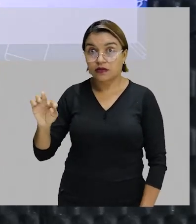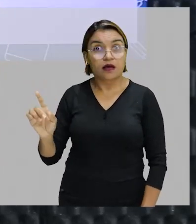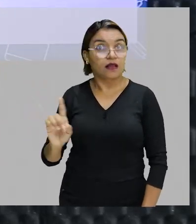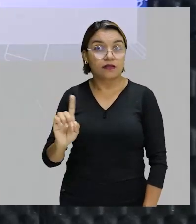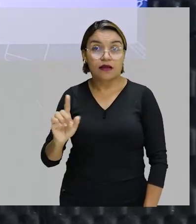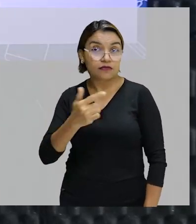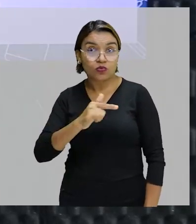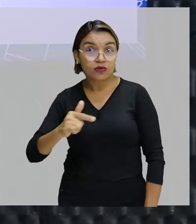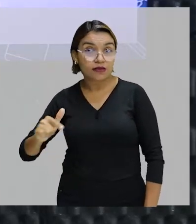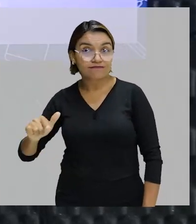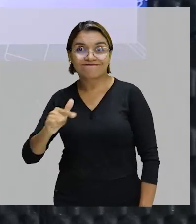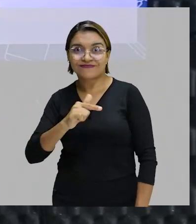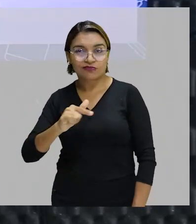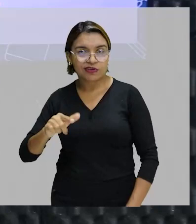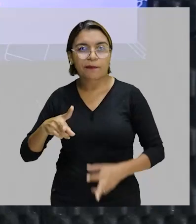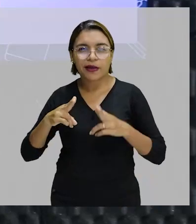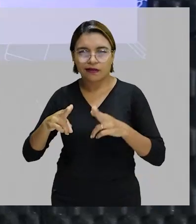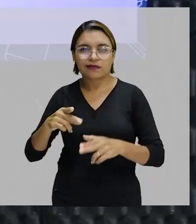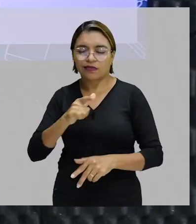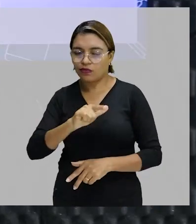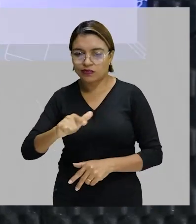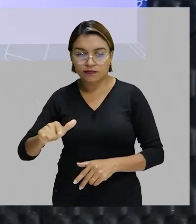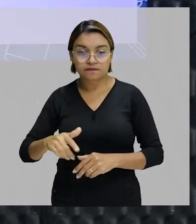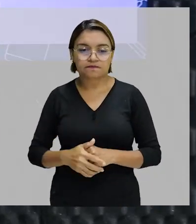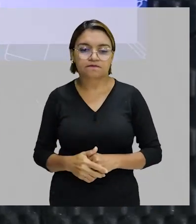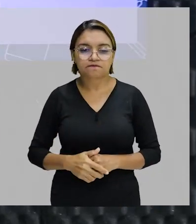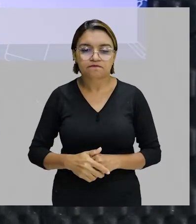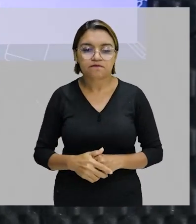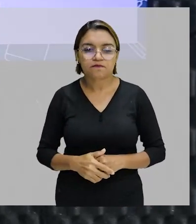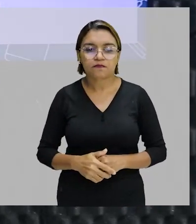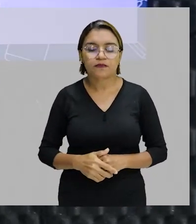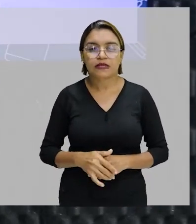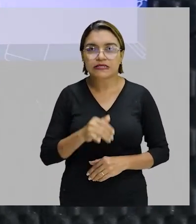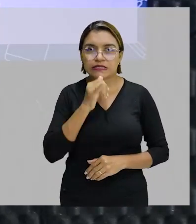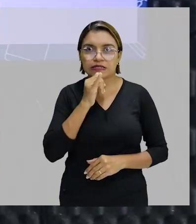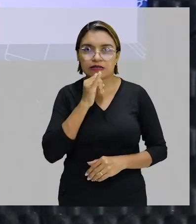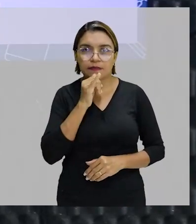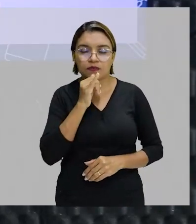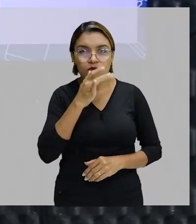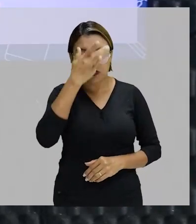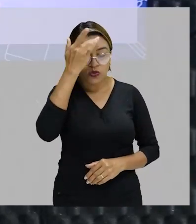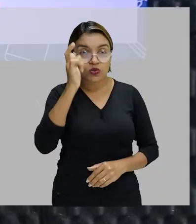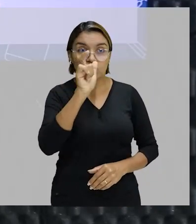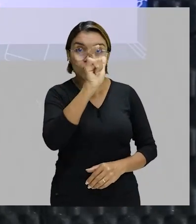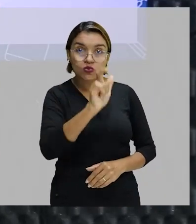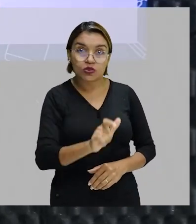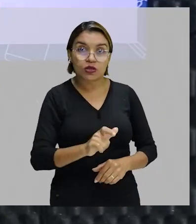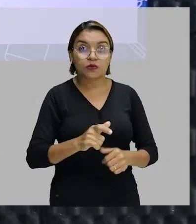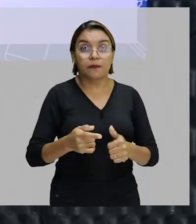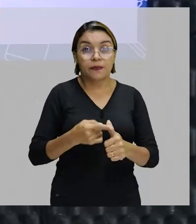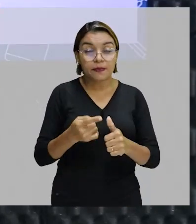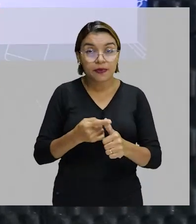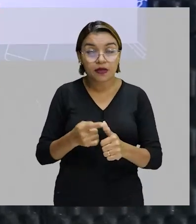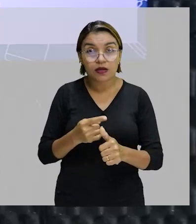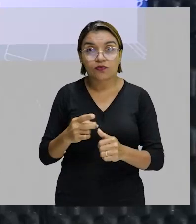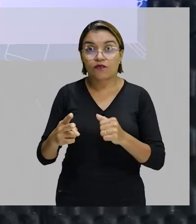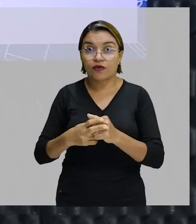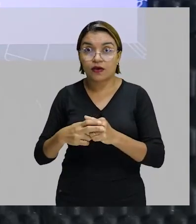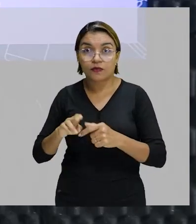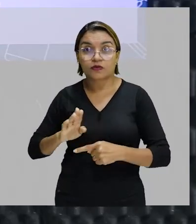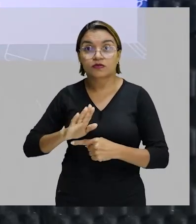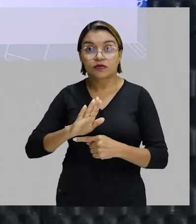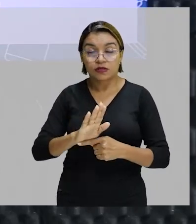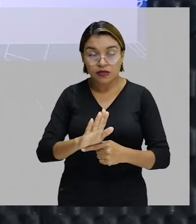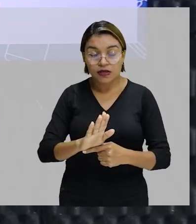contraída. Então, na frase negativa, nós vamos ter sujeito primeiro, o verbo auxiliar, que é o had, o não